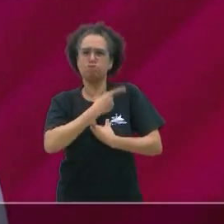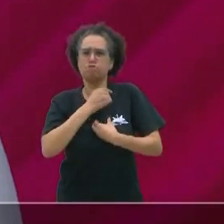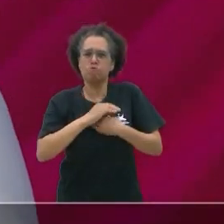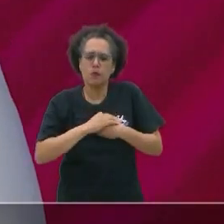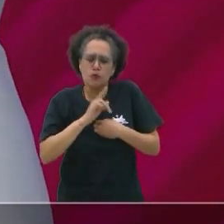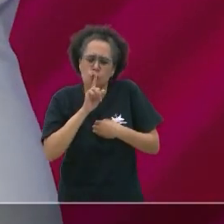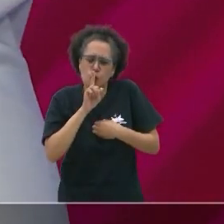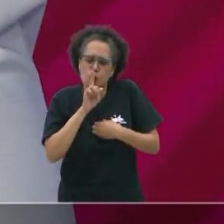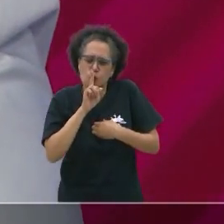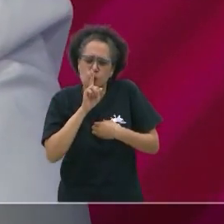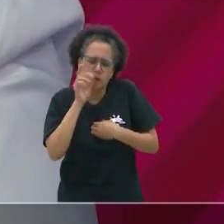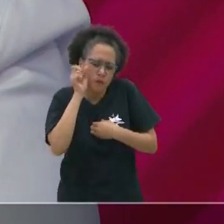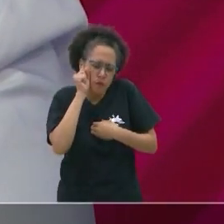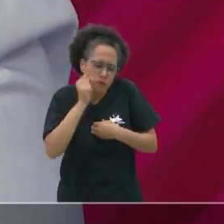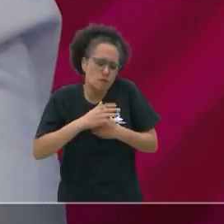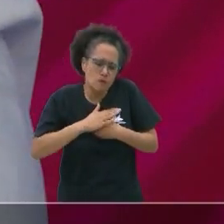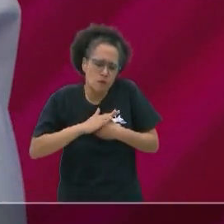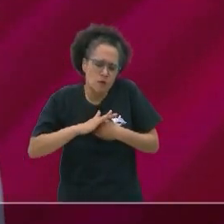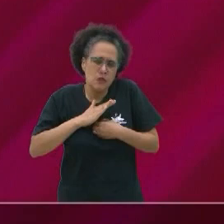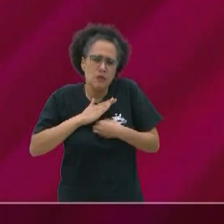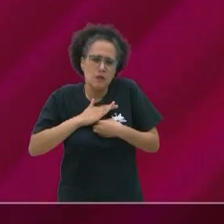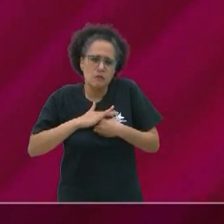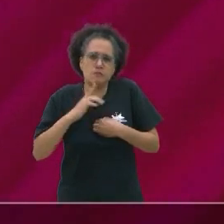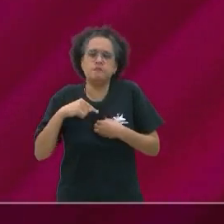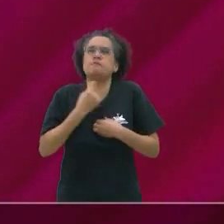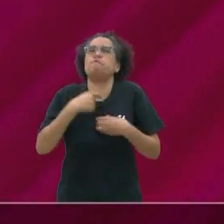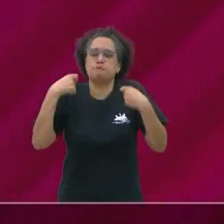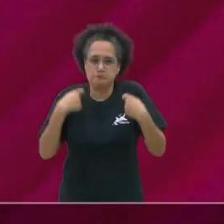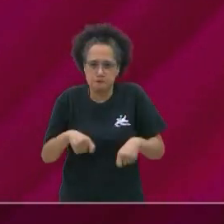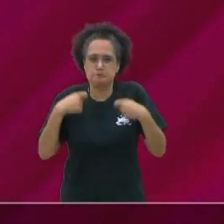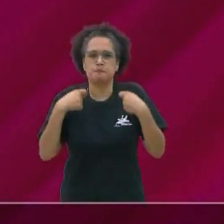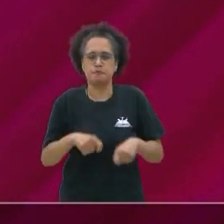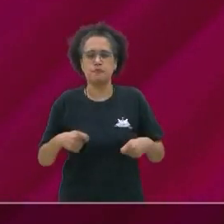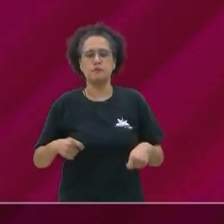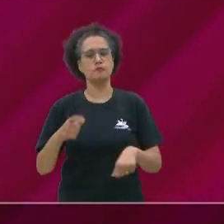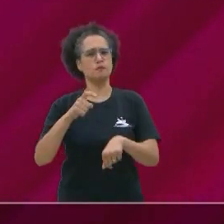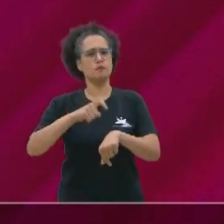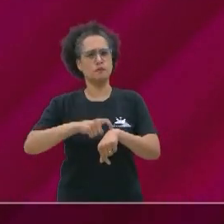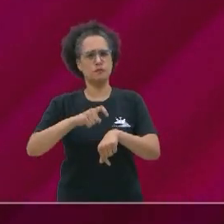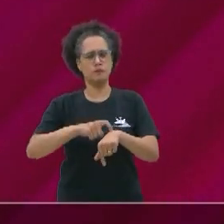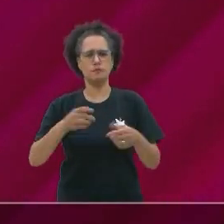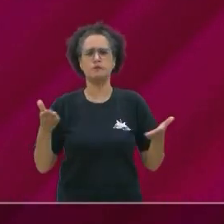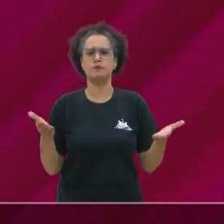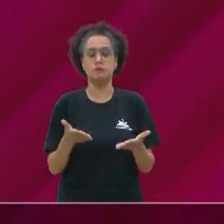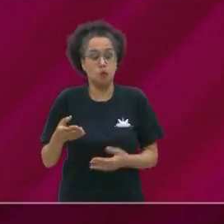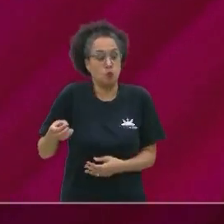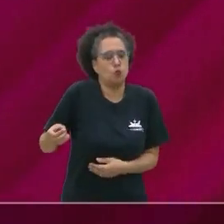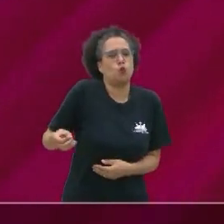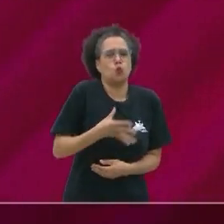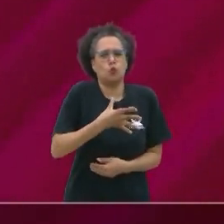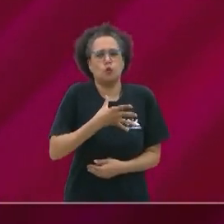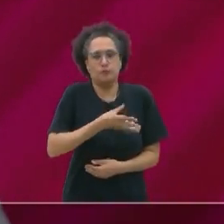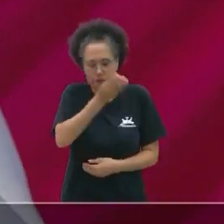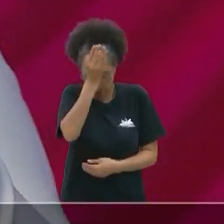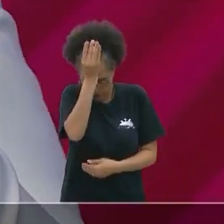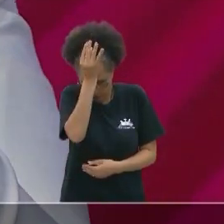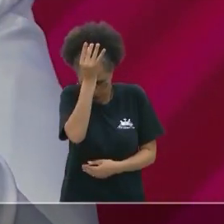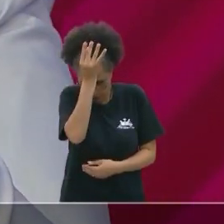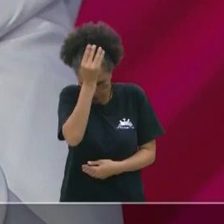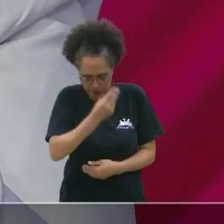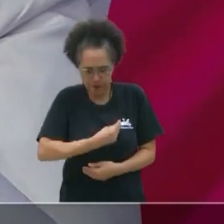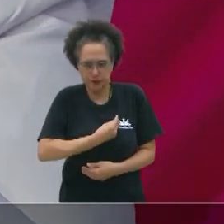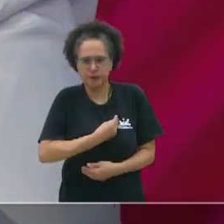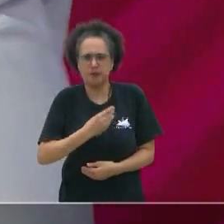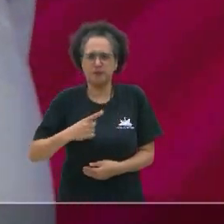dormente. Ele está dormindo, Senhor. Nós desejamos esse movimento. Um novo Pentecostes na nossa